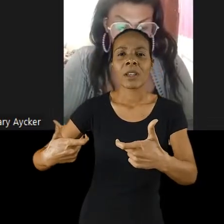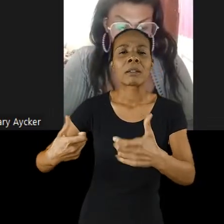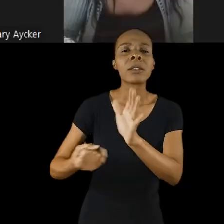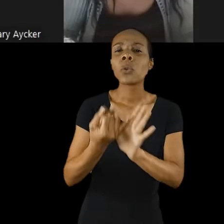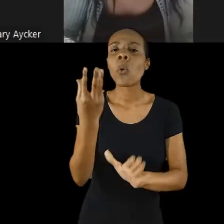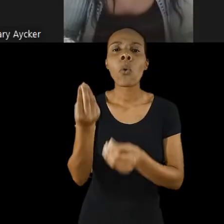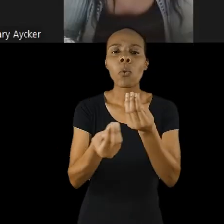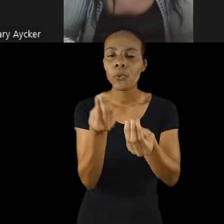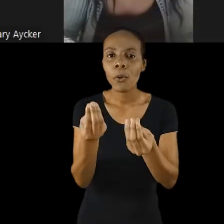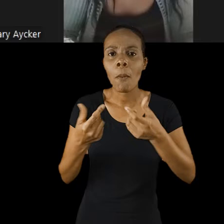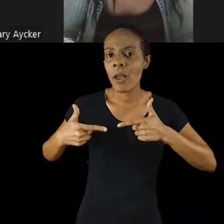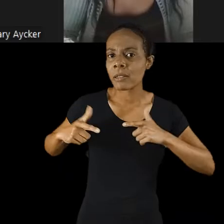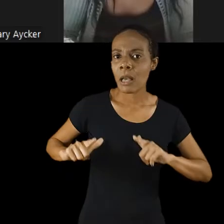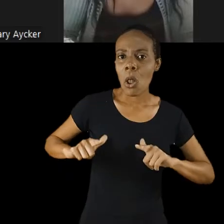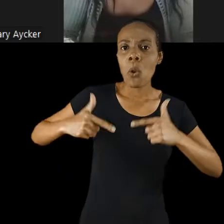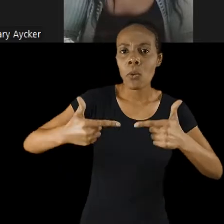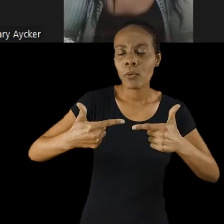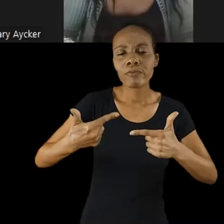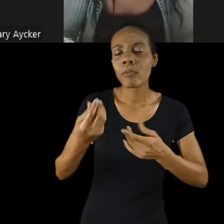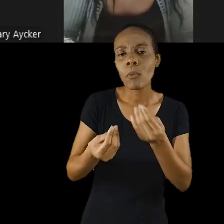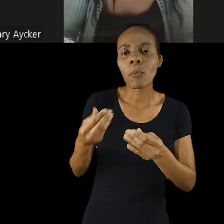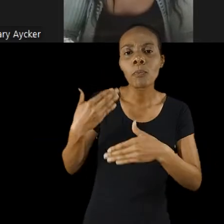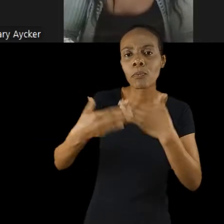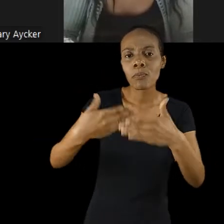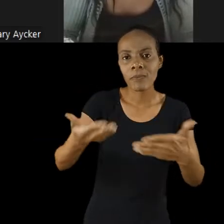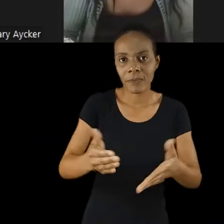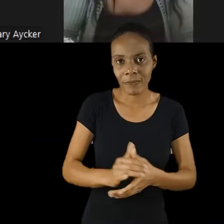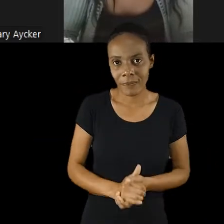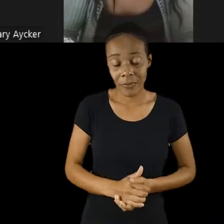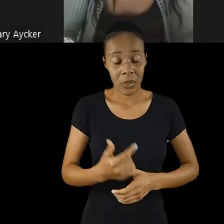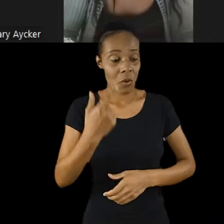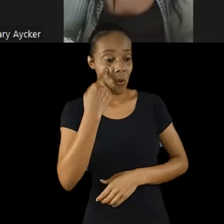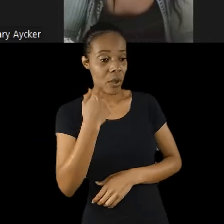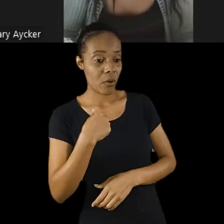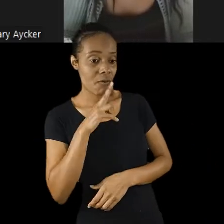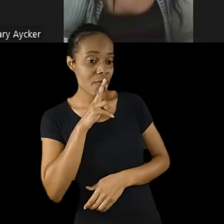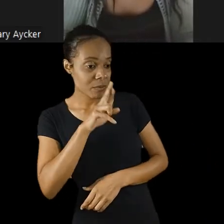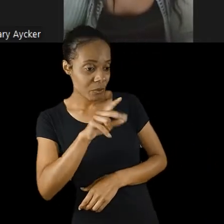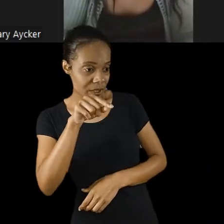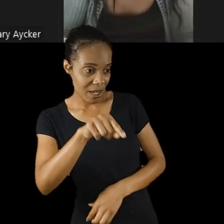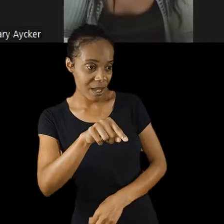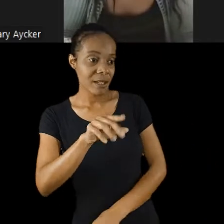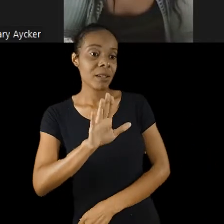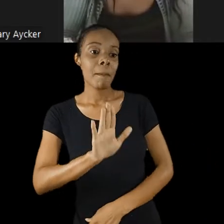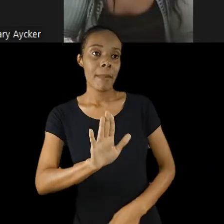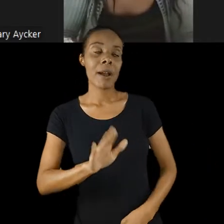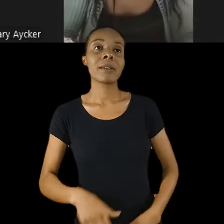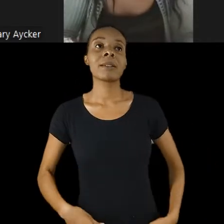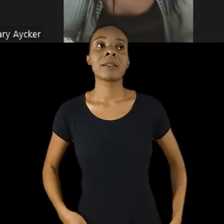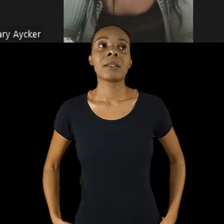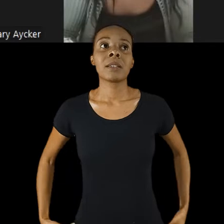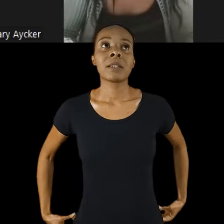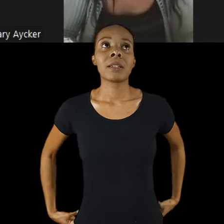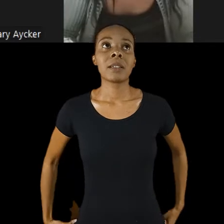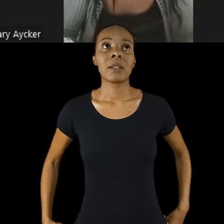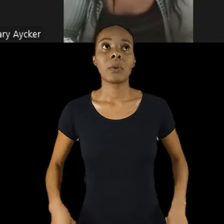Olha, eu vou começar respondendo essa, mas aí antes de explicar como eu tenho criado essas armas de guerrilhas, eu